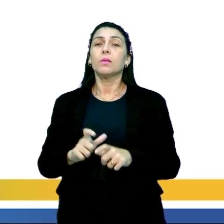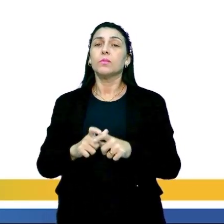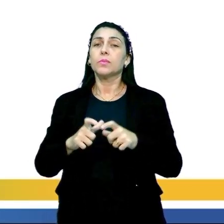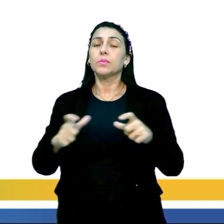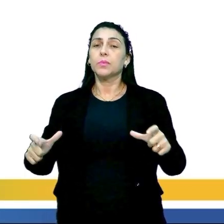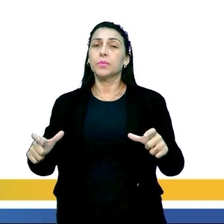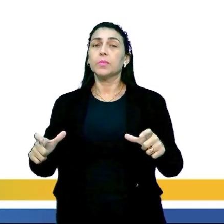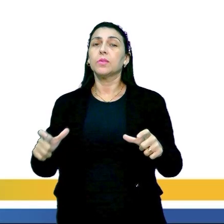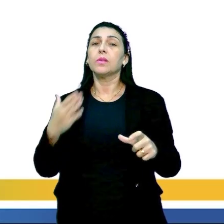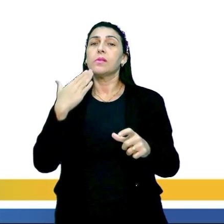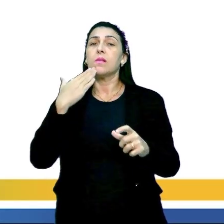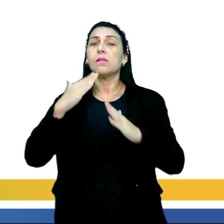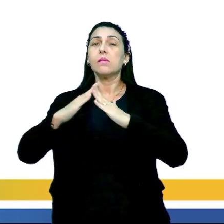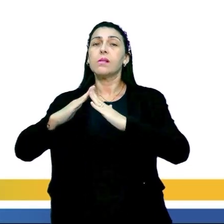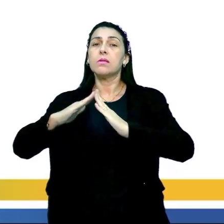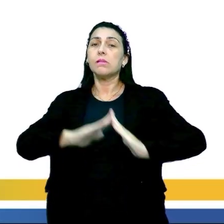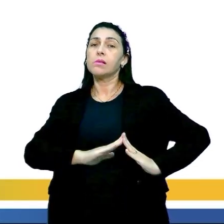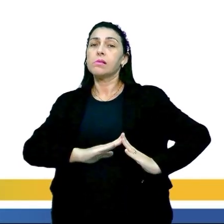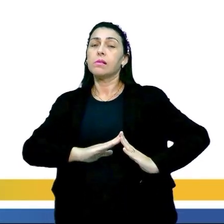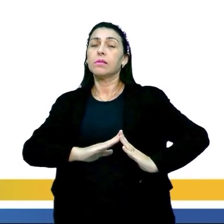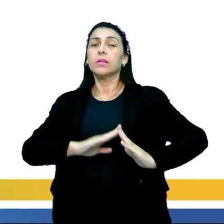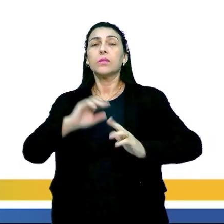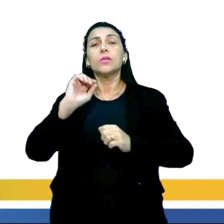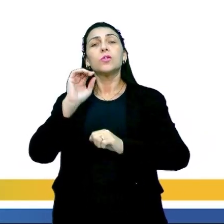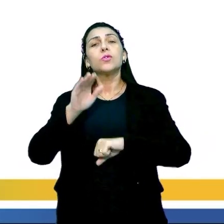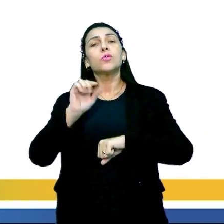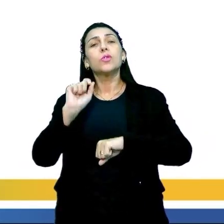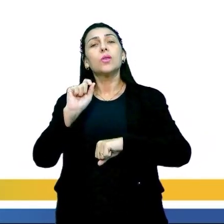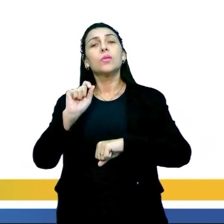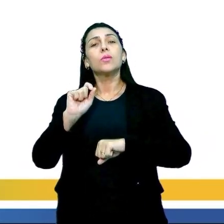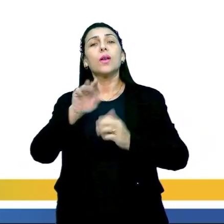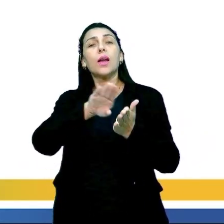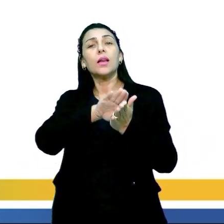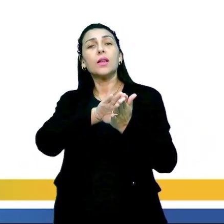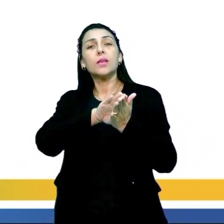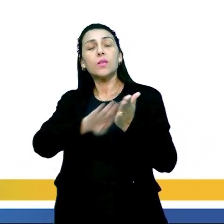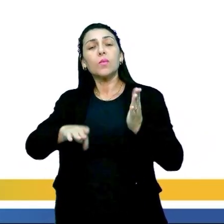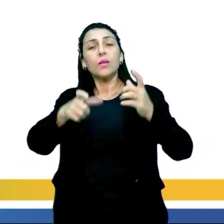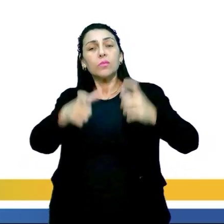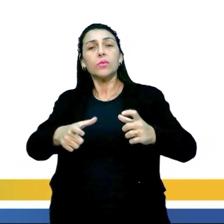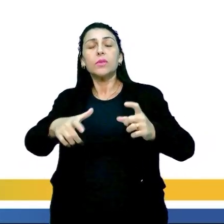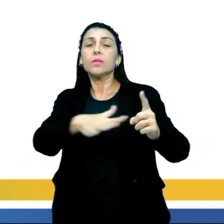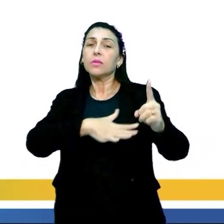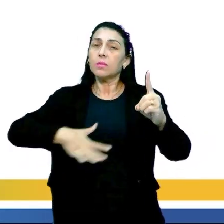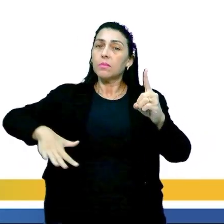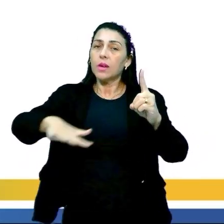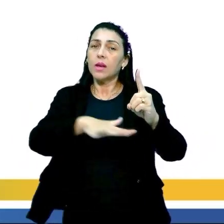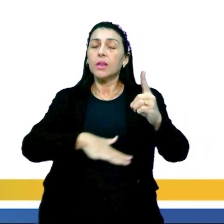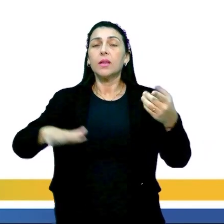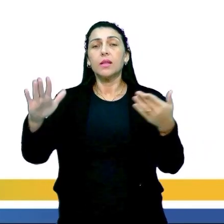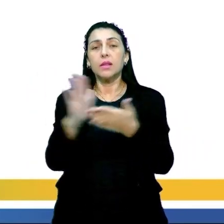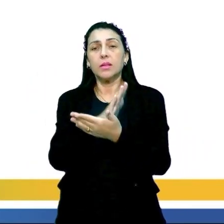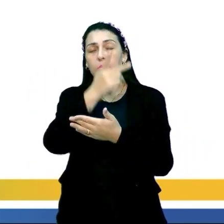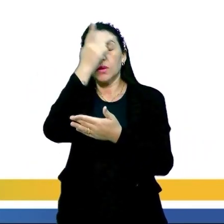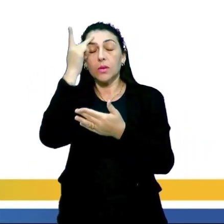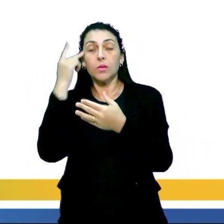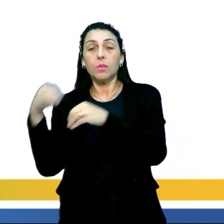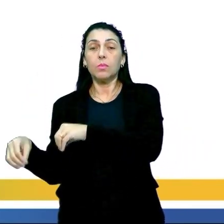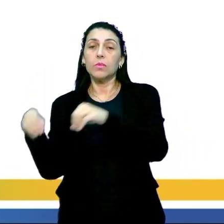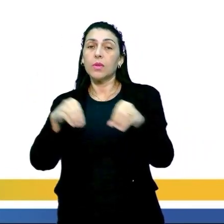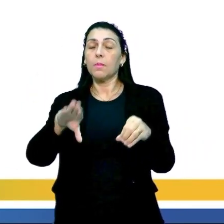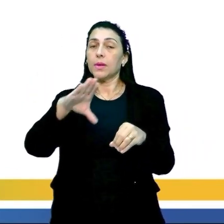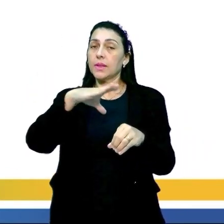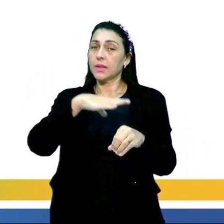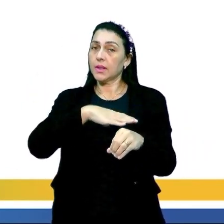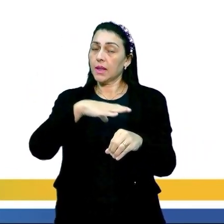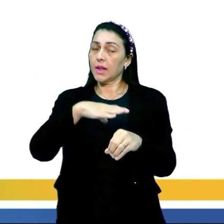da favelização, o que a gente chama de exclusão socioespacial, né? Às vezes as pessoas iam para as grandes cidades